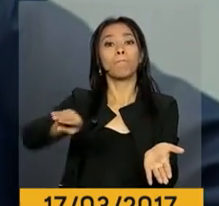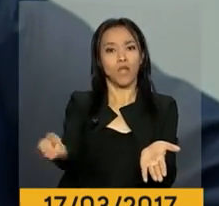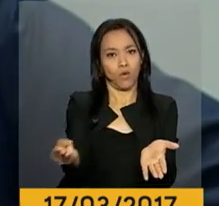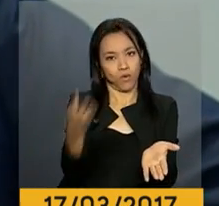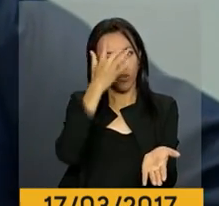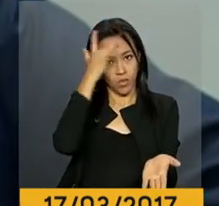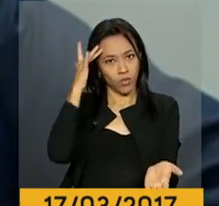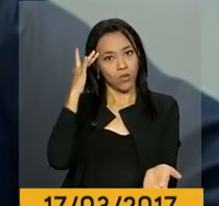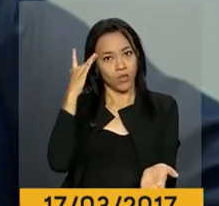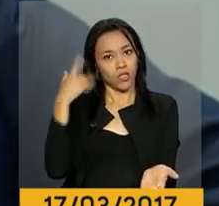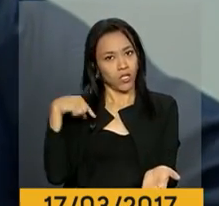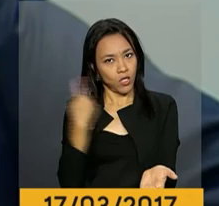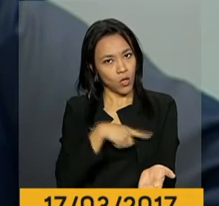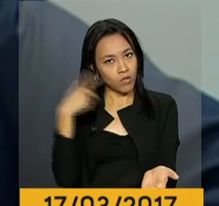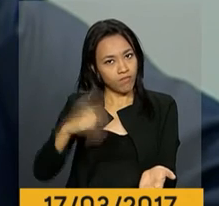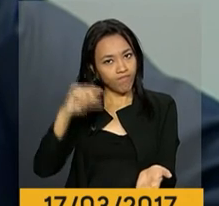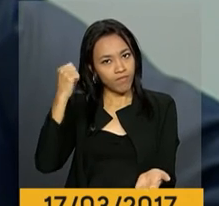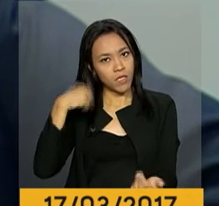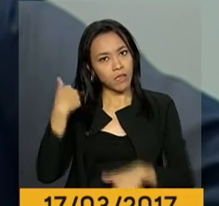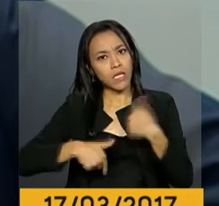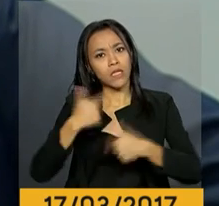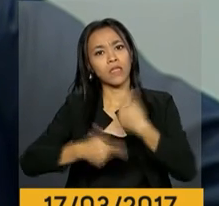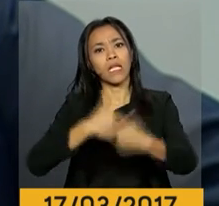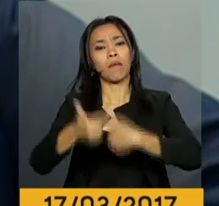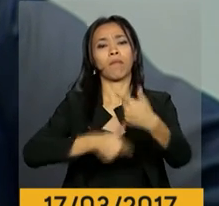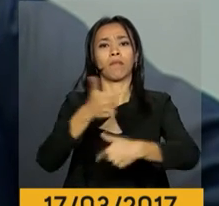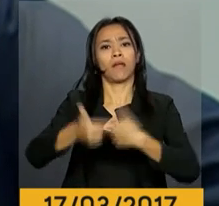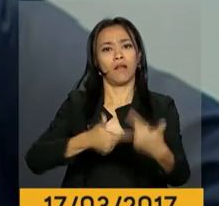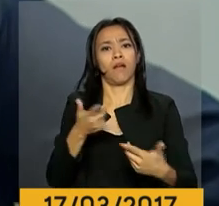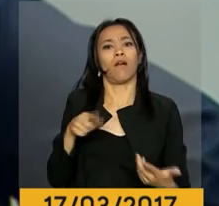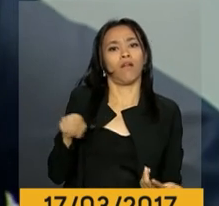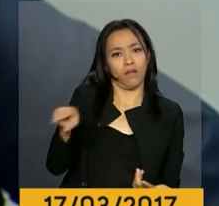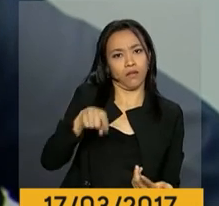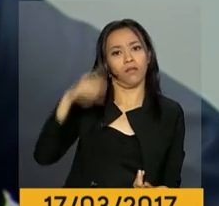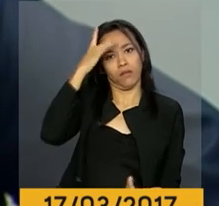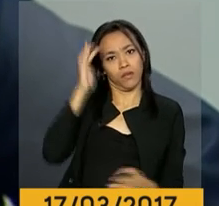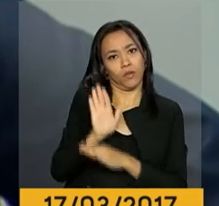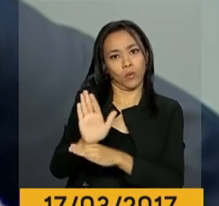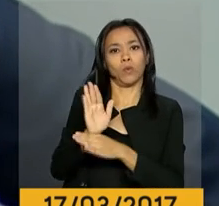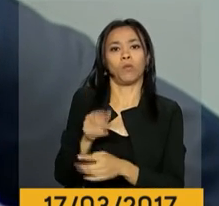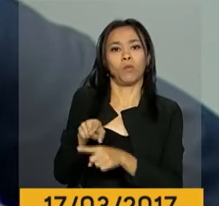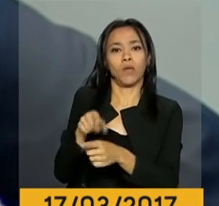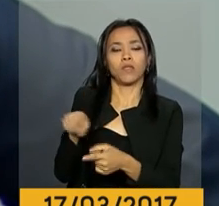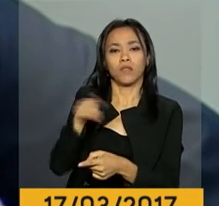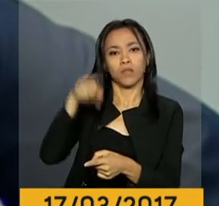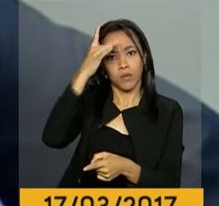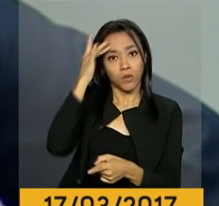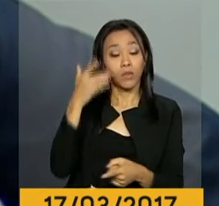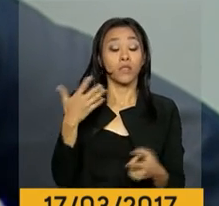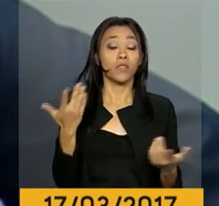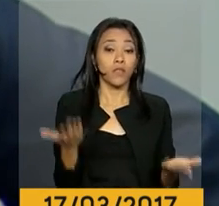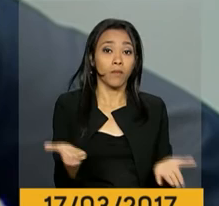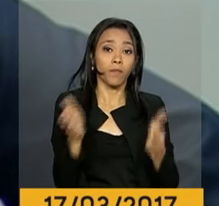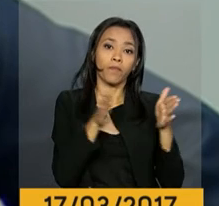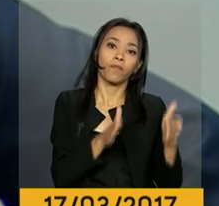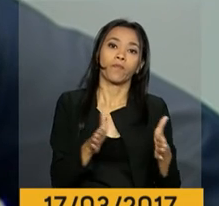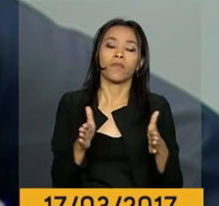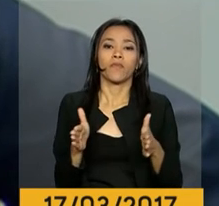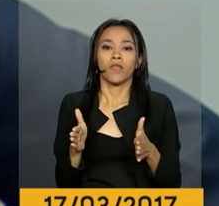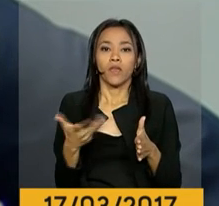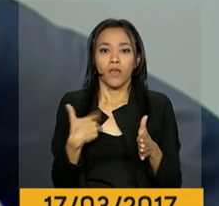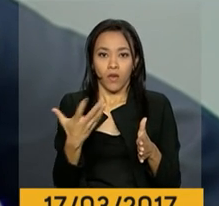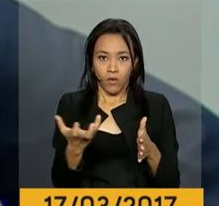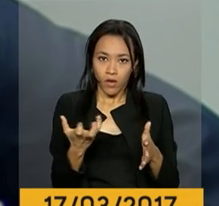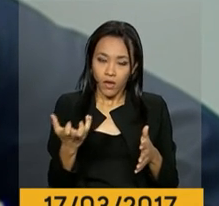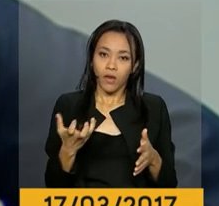que nós temos que trabalhar para cobrirmos da melhor maneira. E neste particular, eu